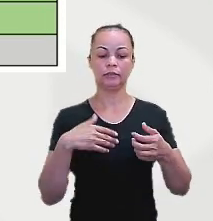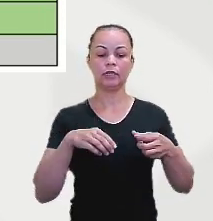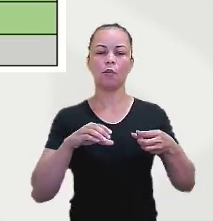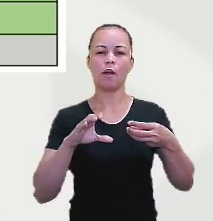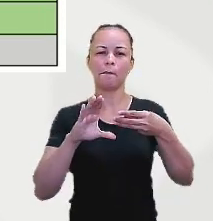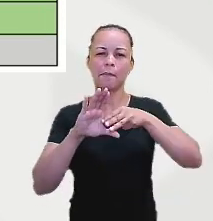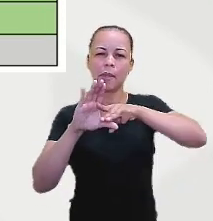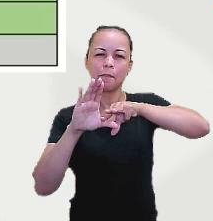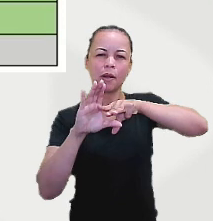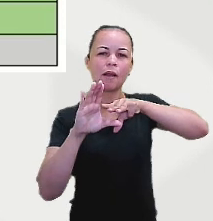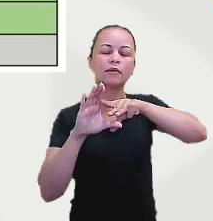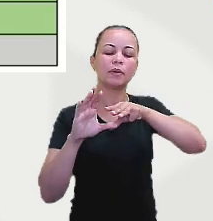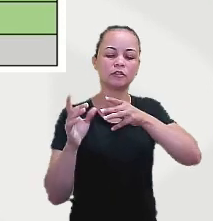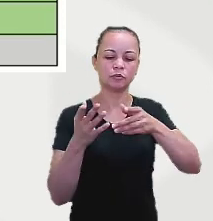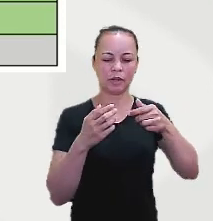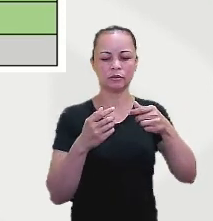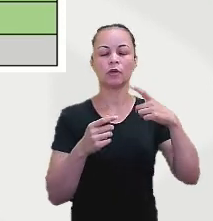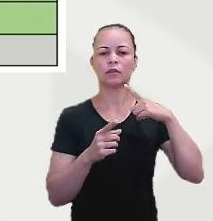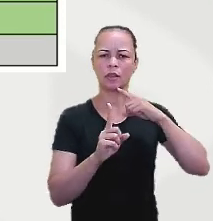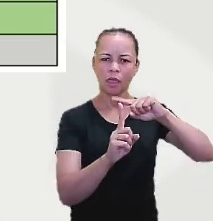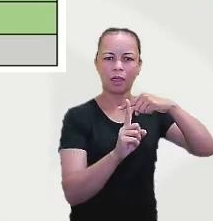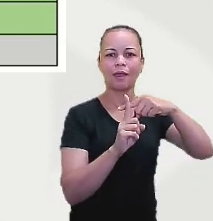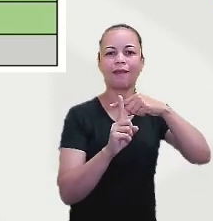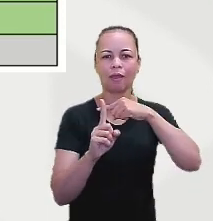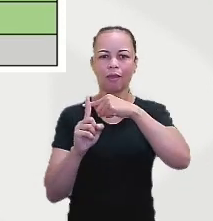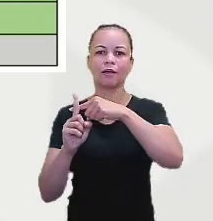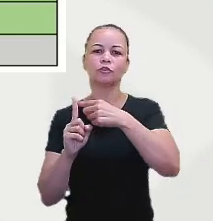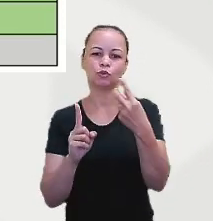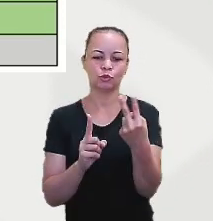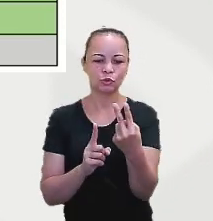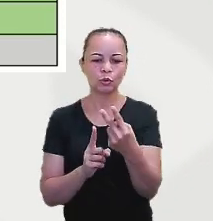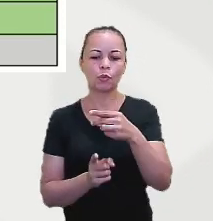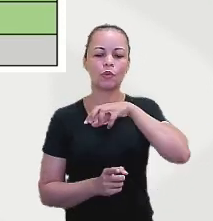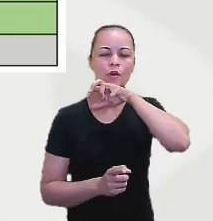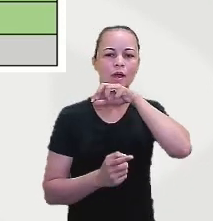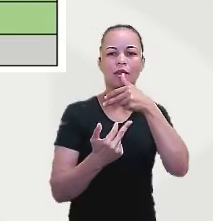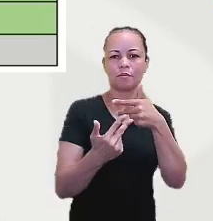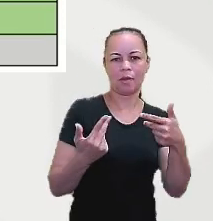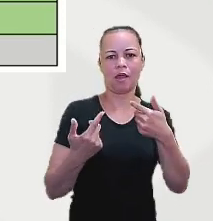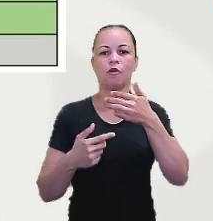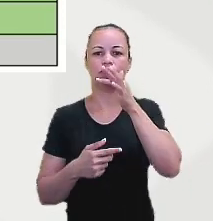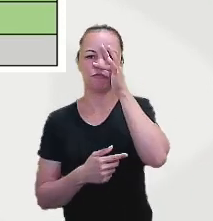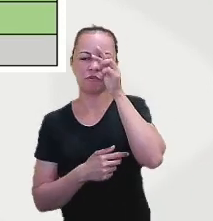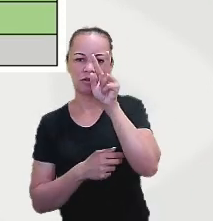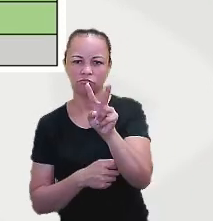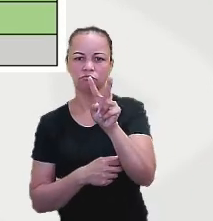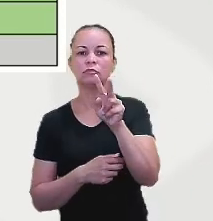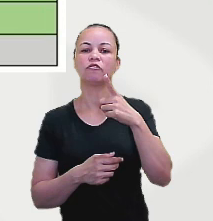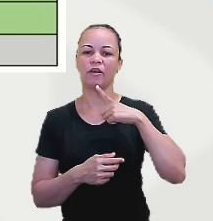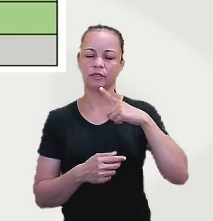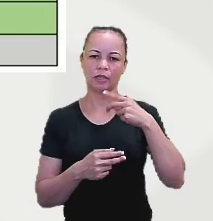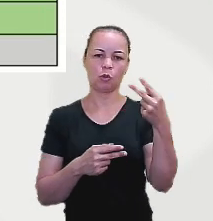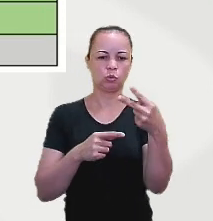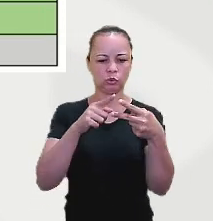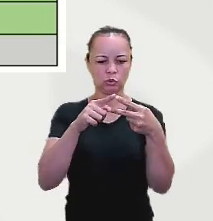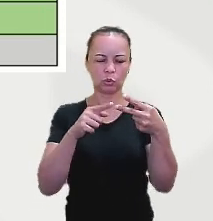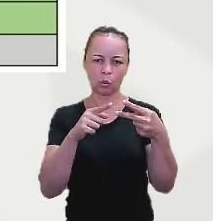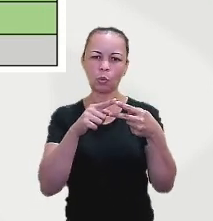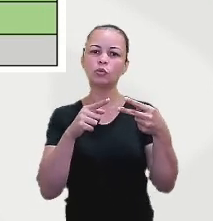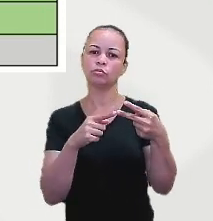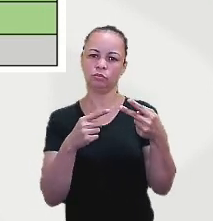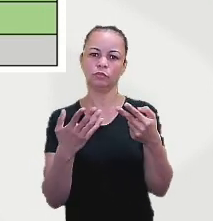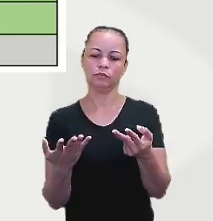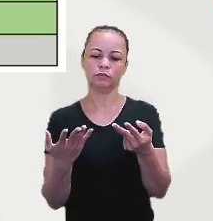para a célula animal como para a célula vegetal. Então, se é uma célula animal, se é uma célula vegetal, ela vai ter que ter membrana plasmática. Eu posso até ser muito